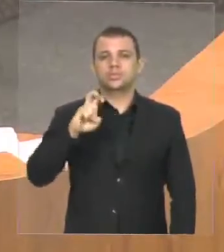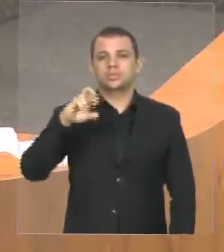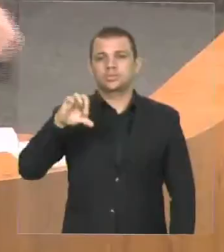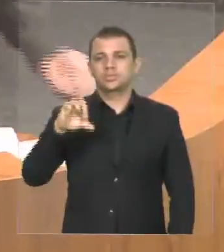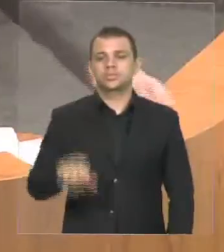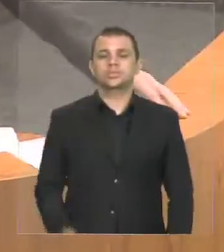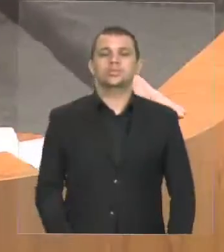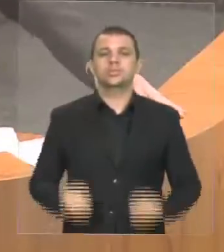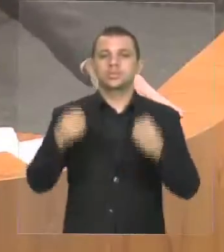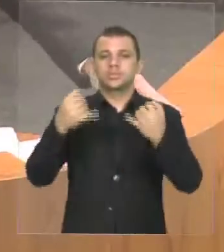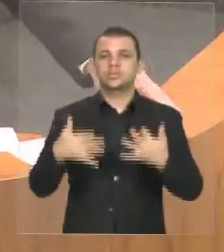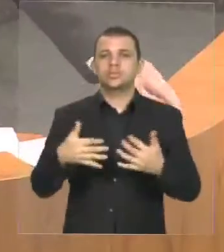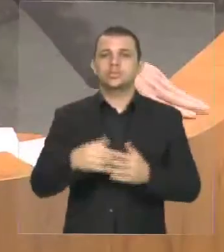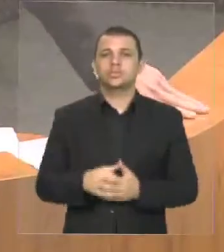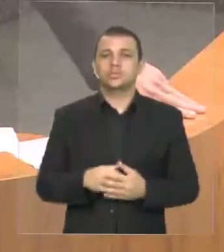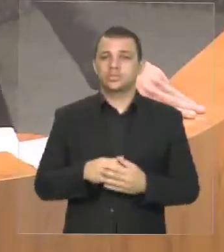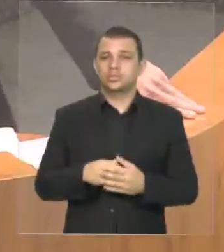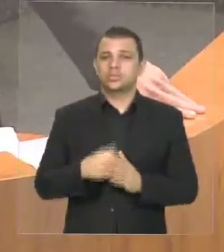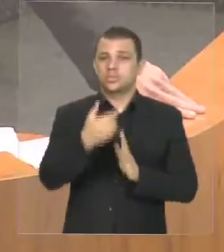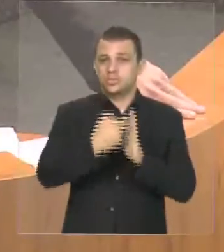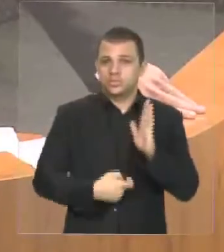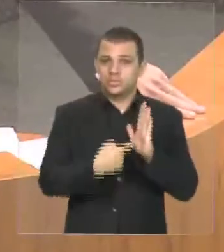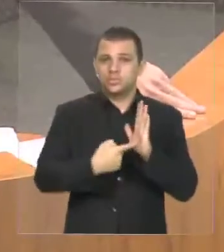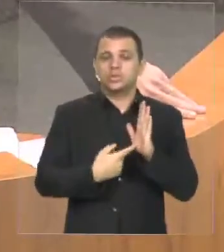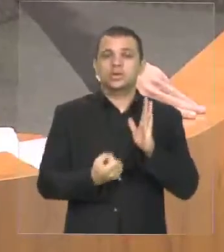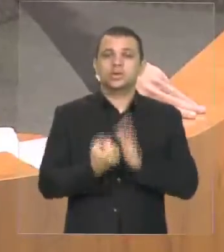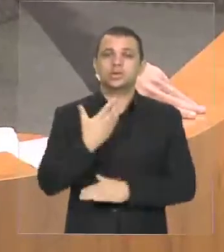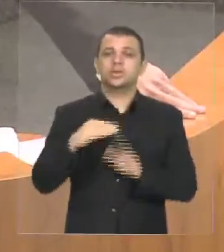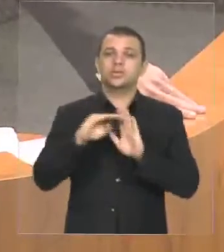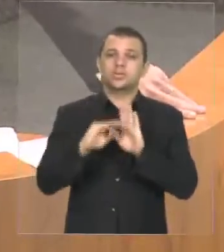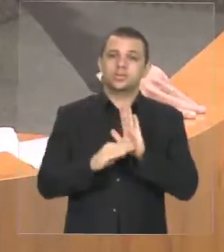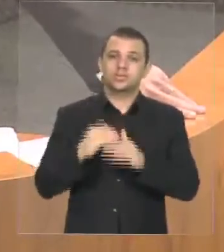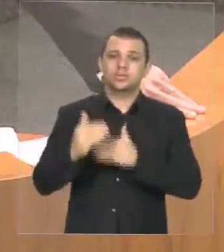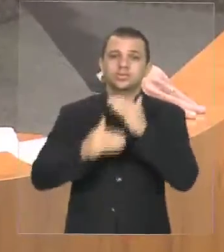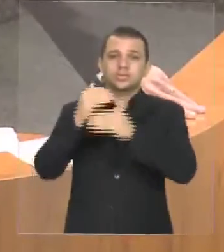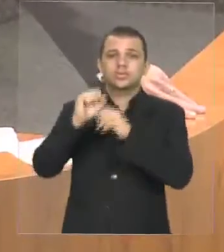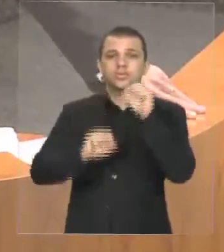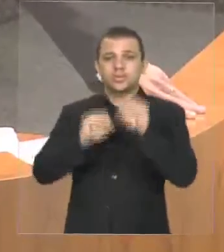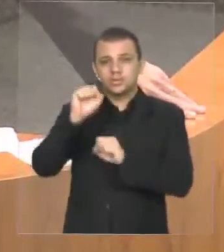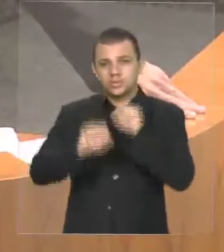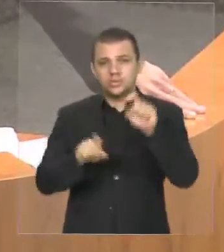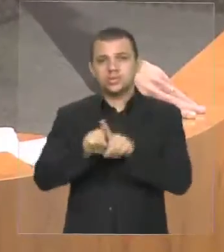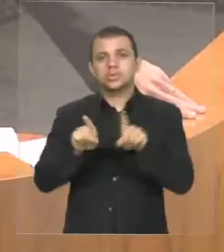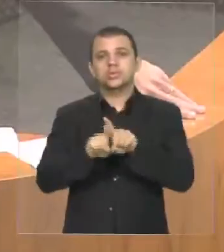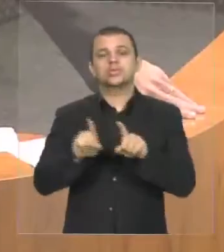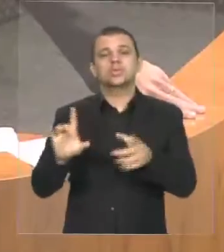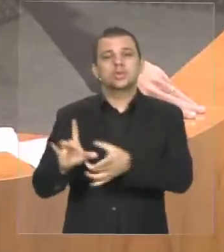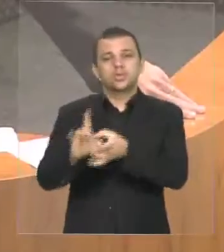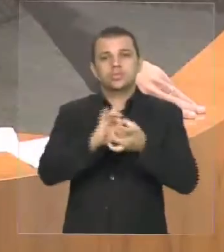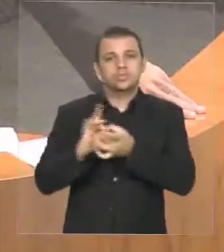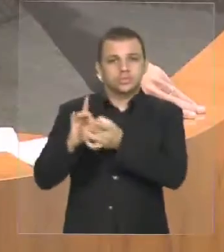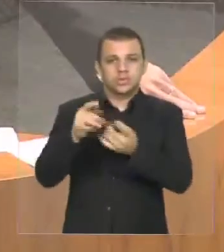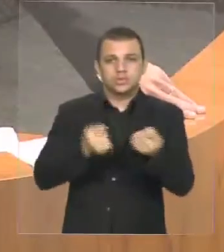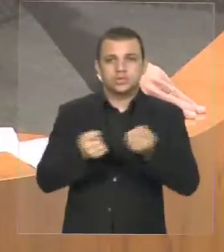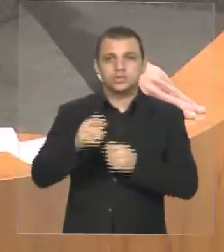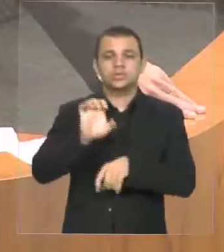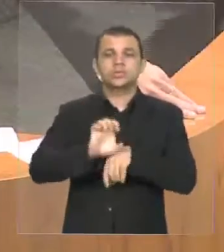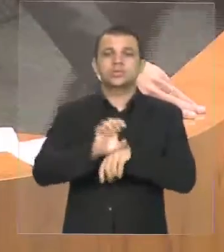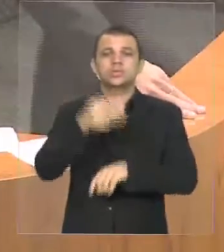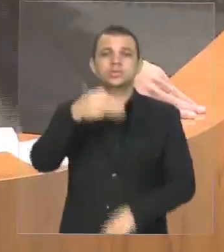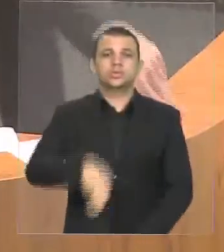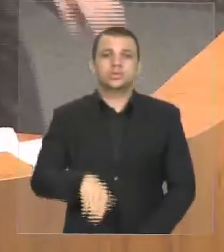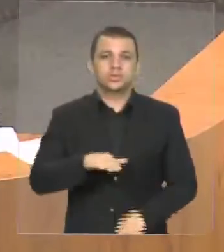10.259, e diz o seguinte, a ementa: institui o Programa de Desenvolvimento Industrial e Integração Econômica do Estado do Maranhão,